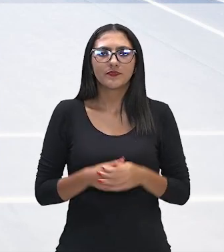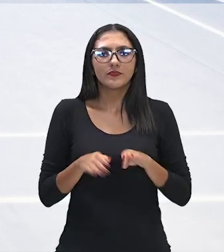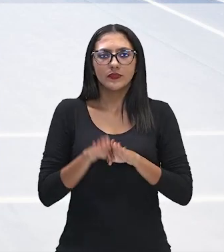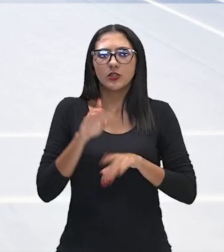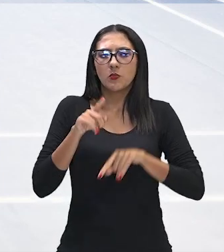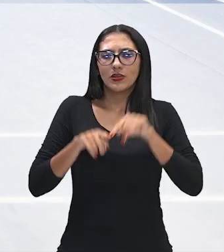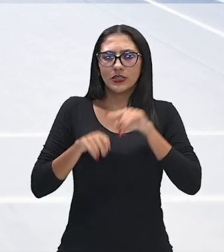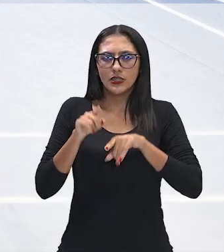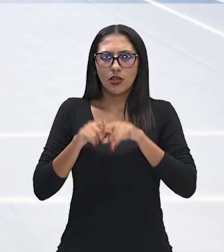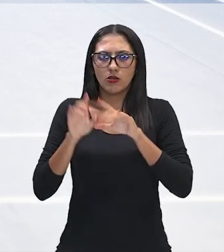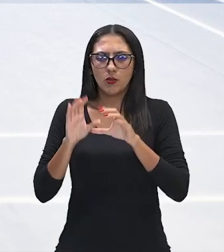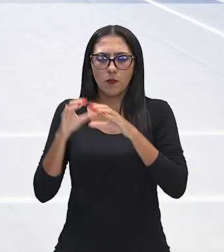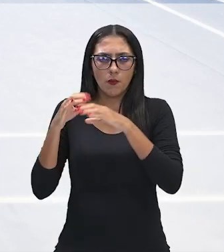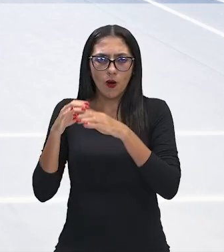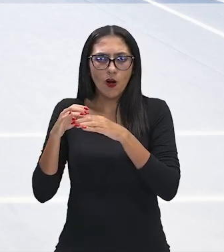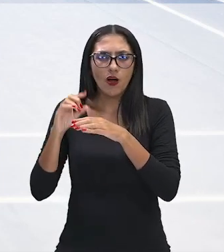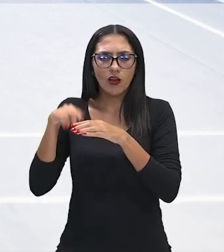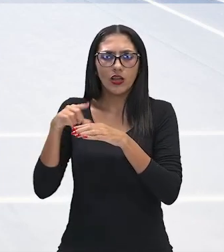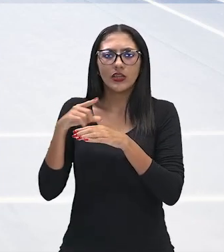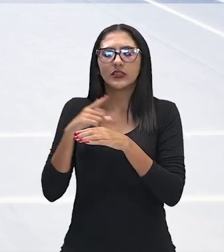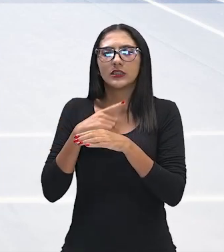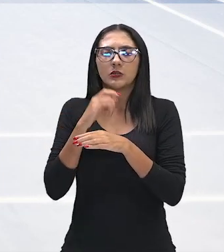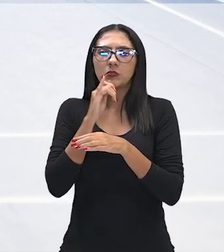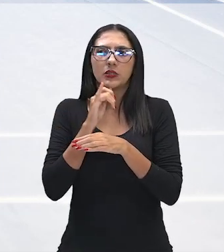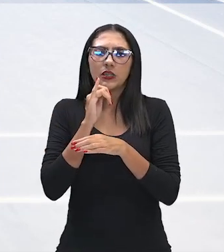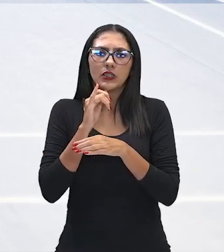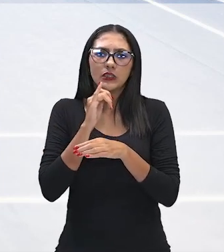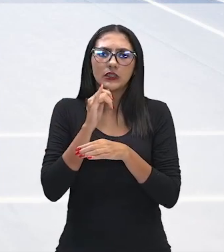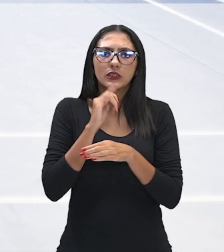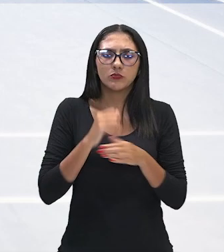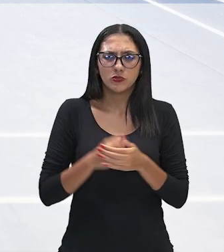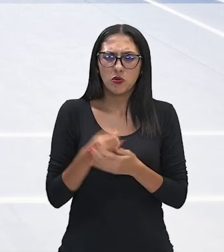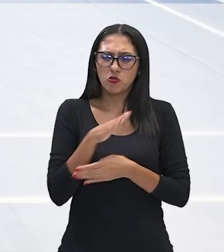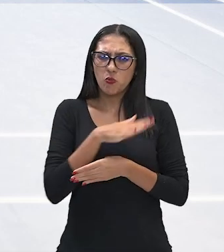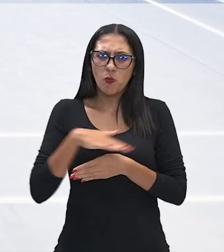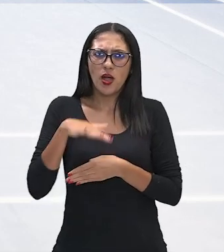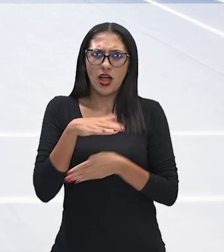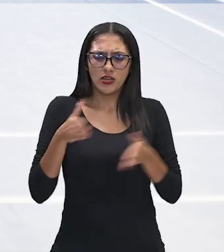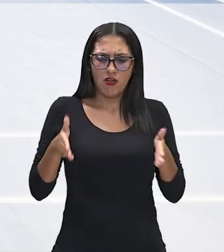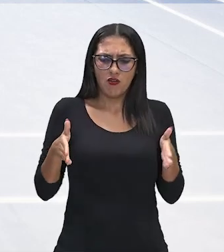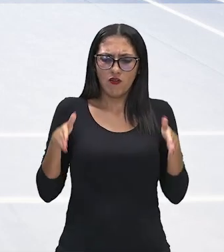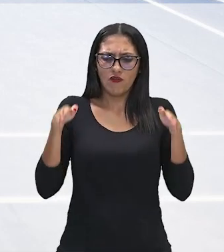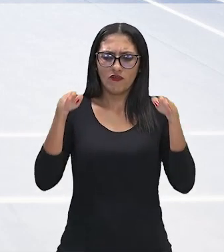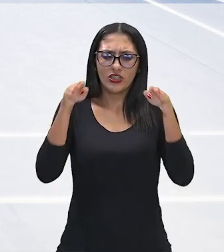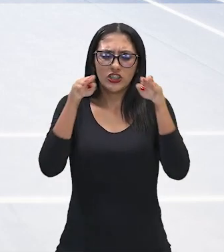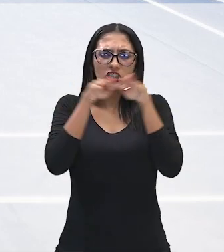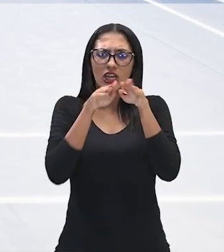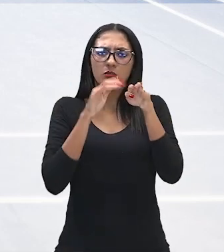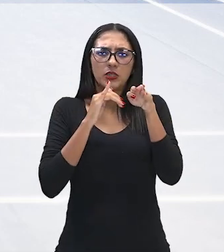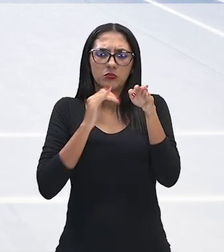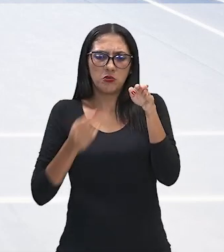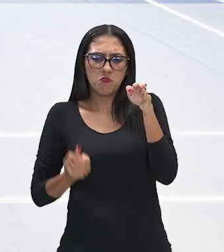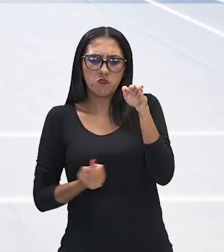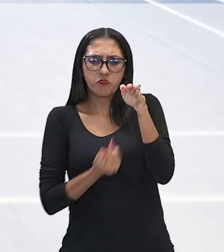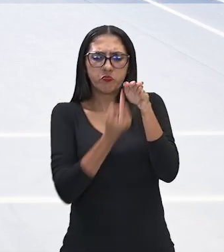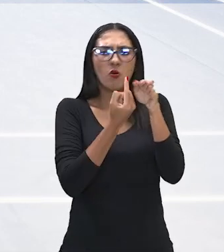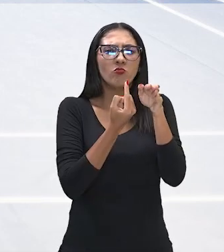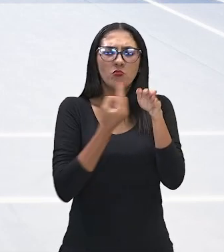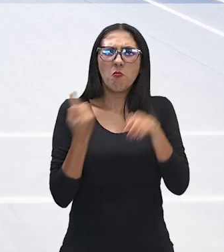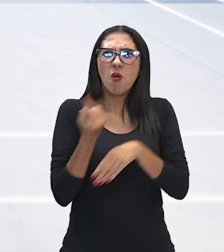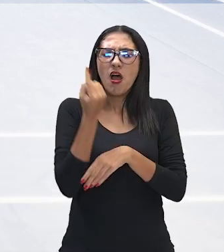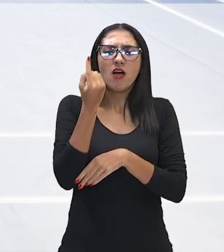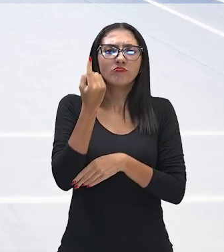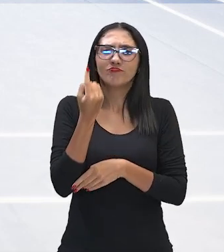tocar nas paredes laterais ou do teto em quadras fechadas, também é falta. E também não é permitido dar 2